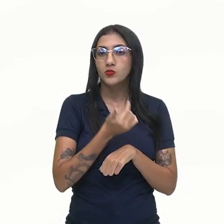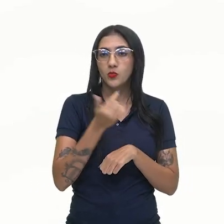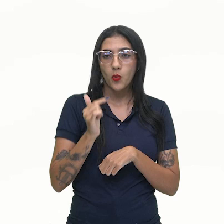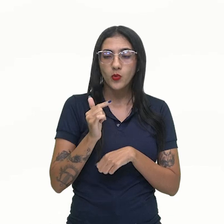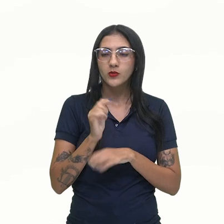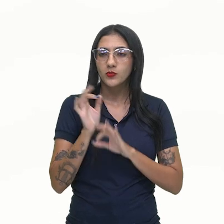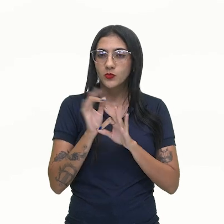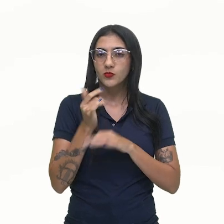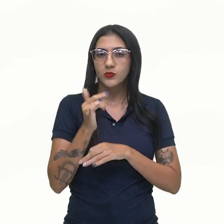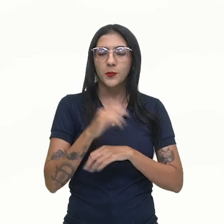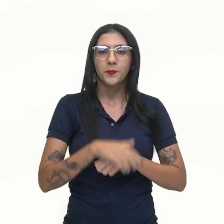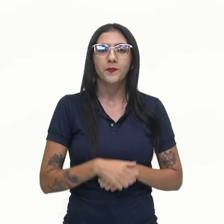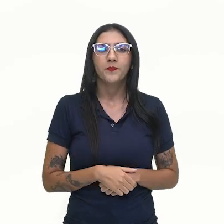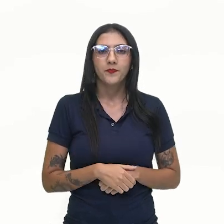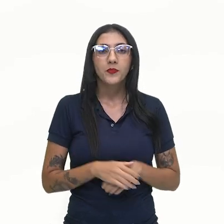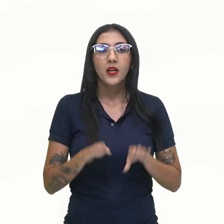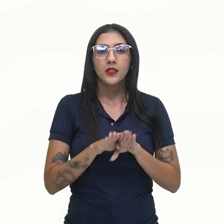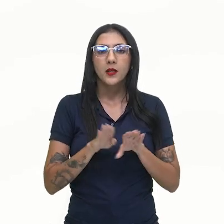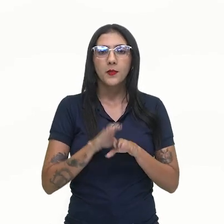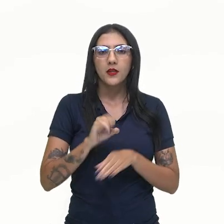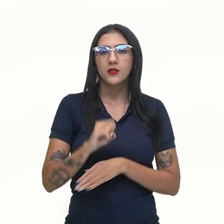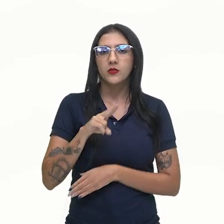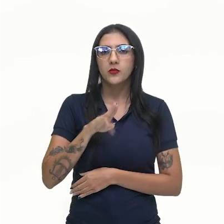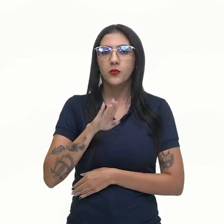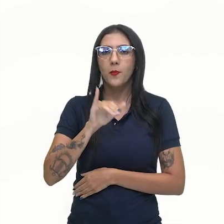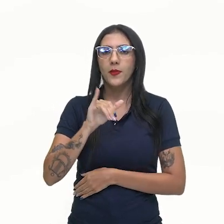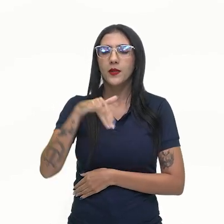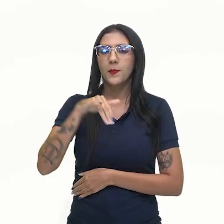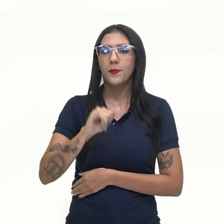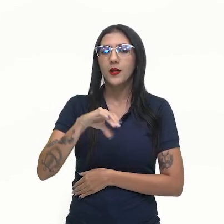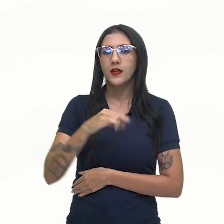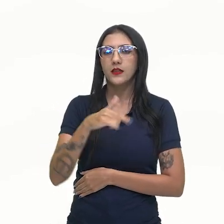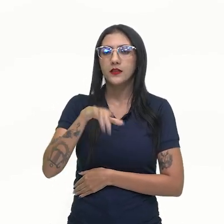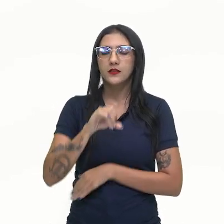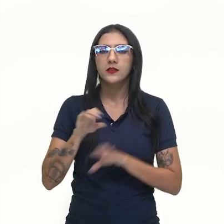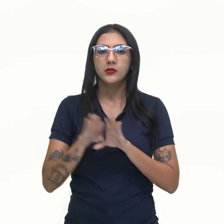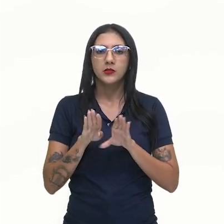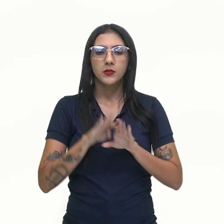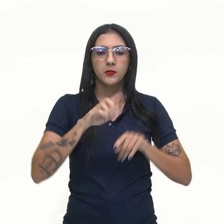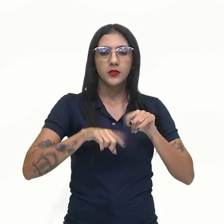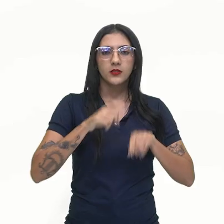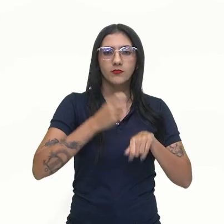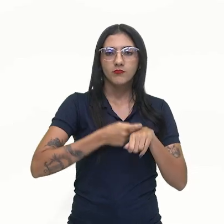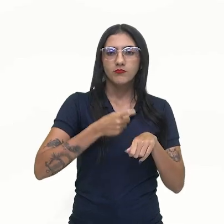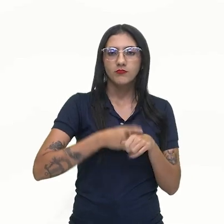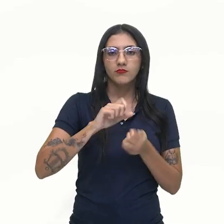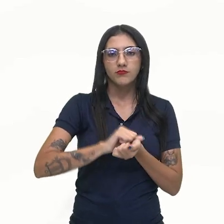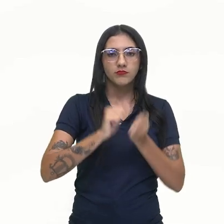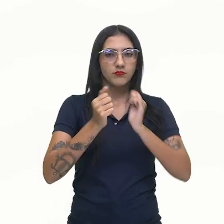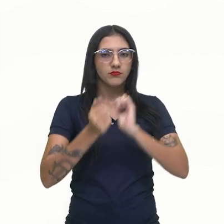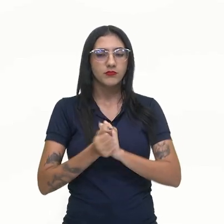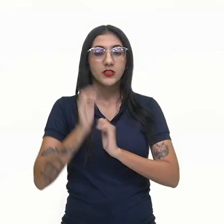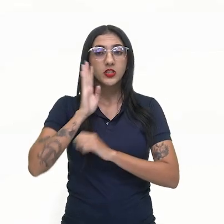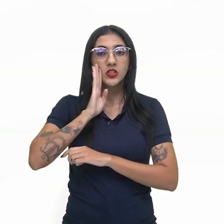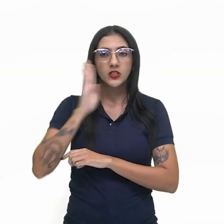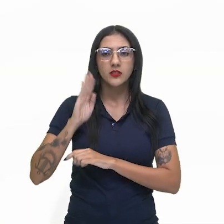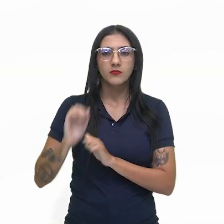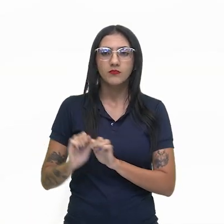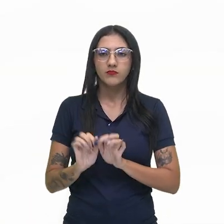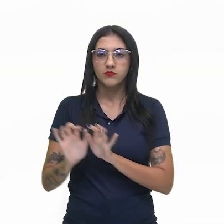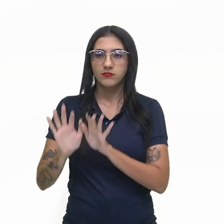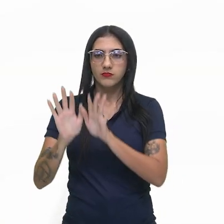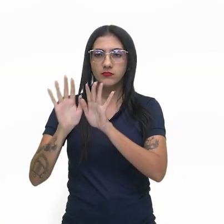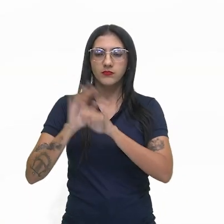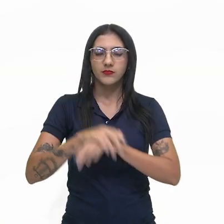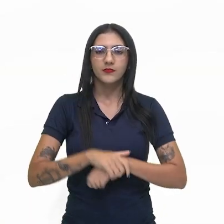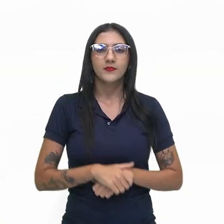estado líquido. E tem a sublimação aqui, que é a passagem do sólido para o estado gasoso,